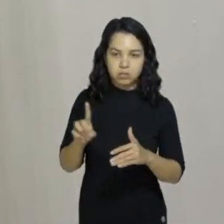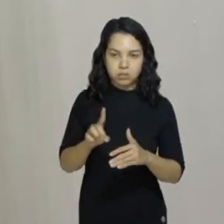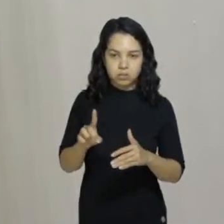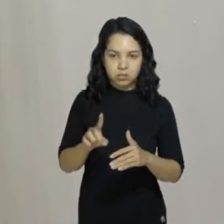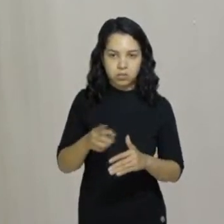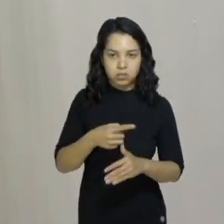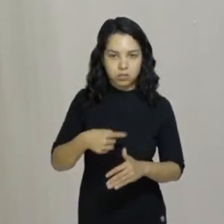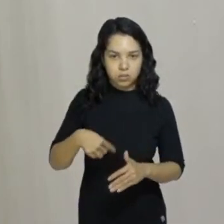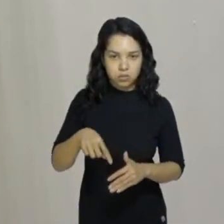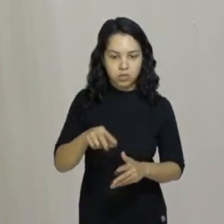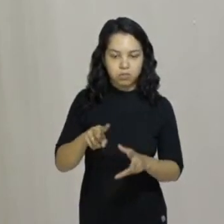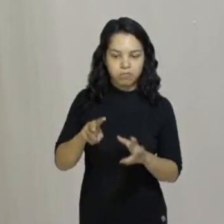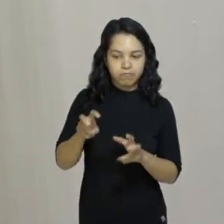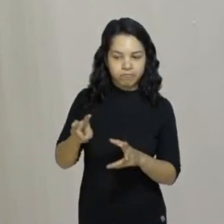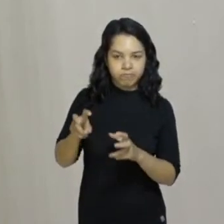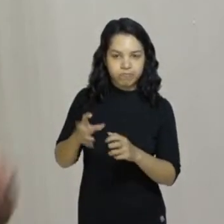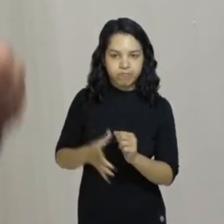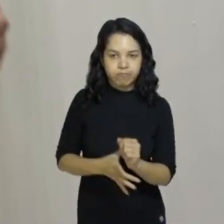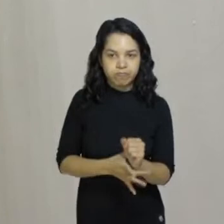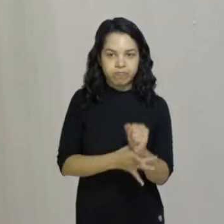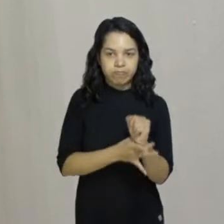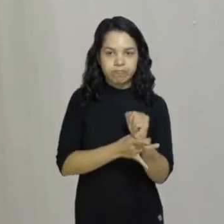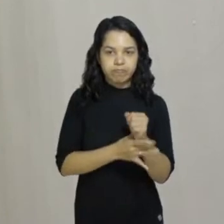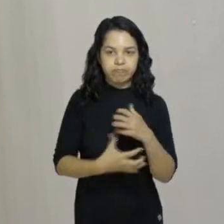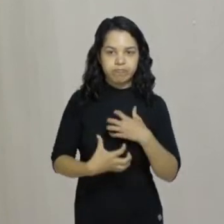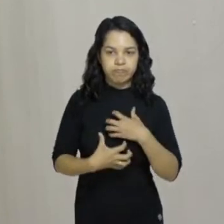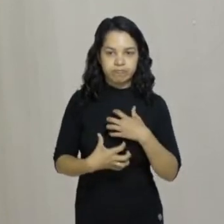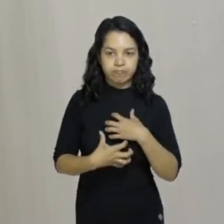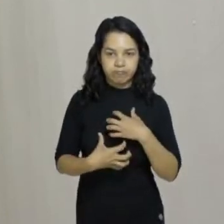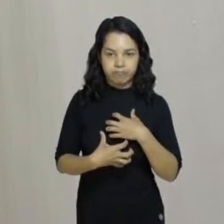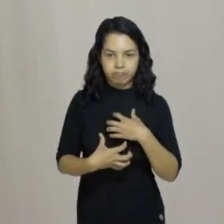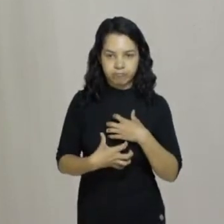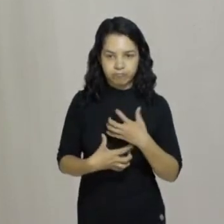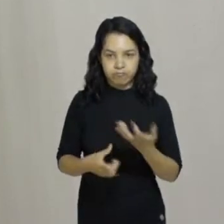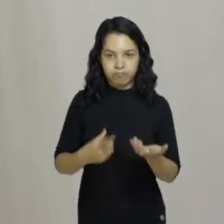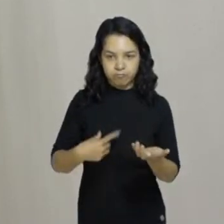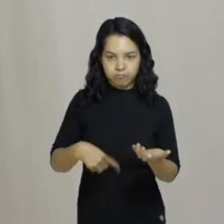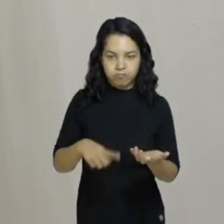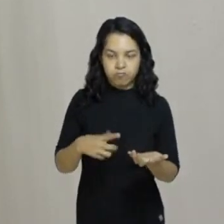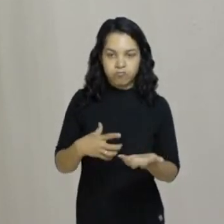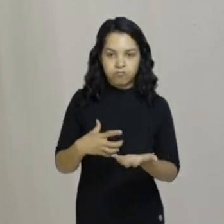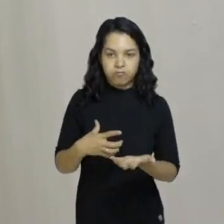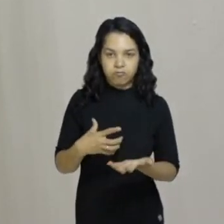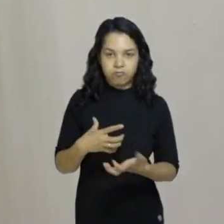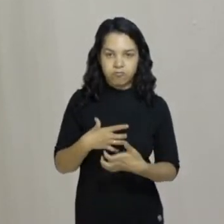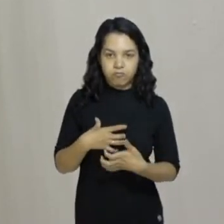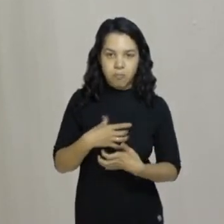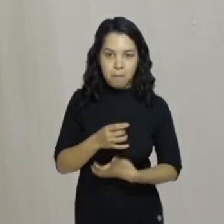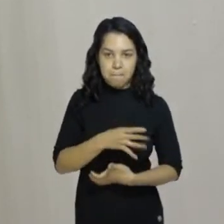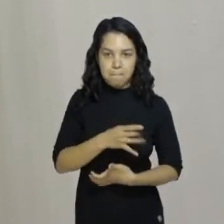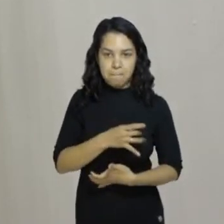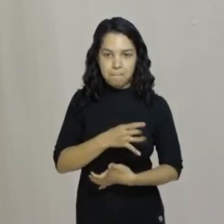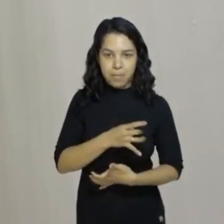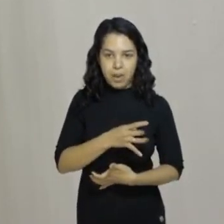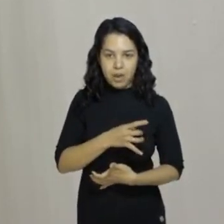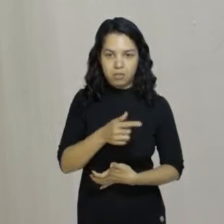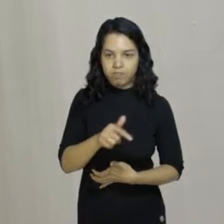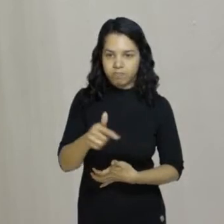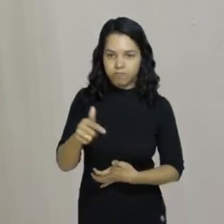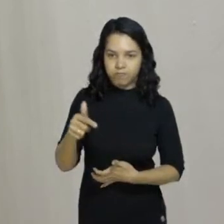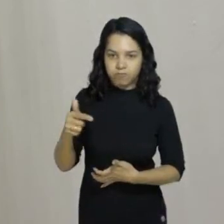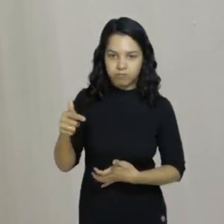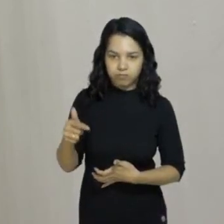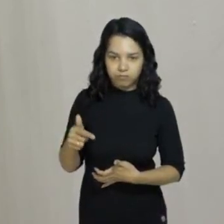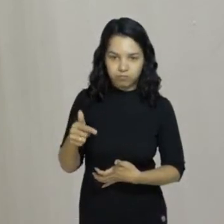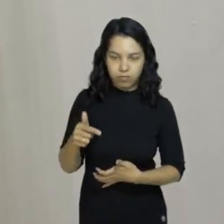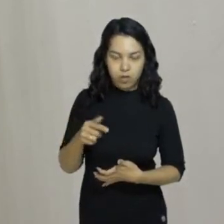nos dá a percepção de segurança é isso que nos oferece a percepção da ausência do Medo quem entende o mínimo de